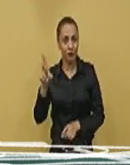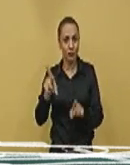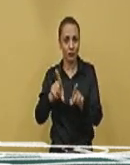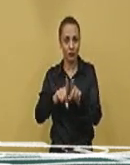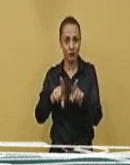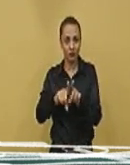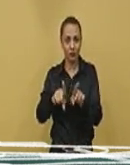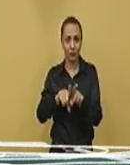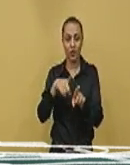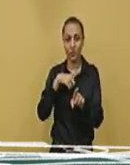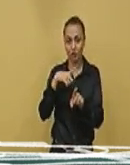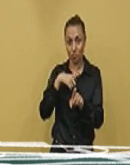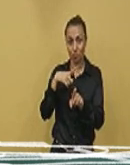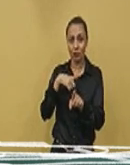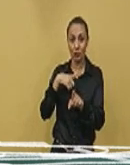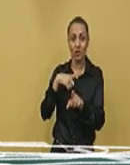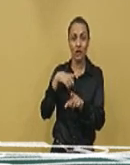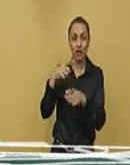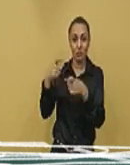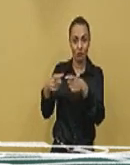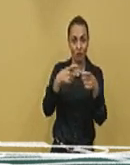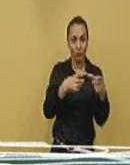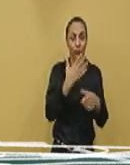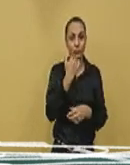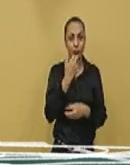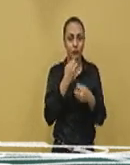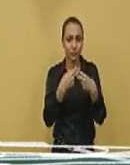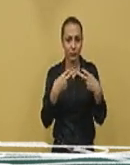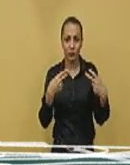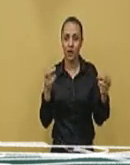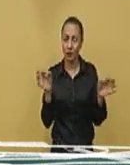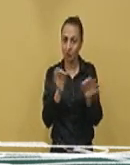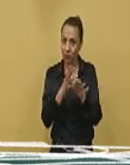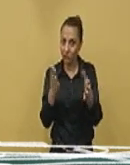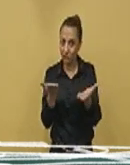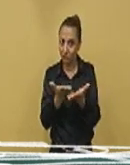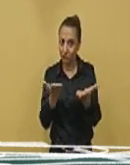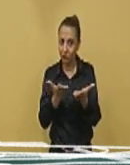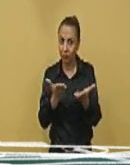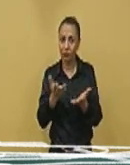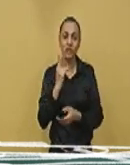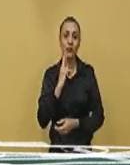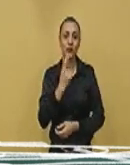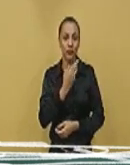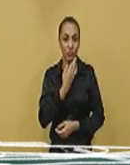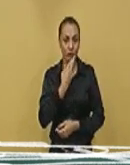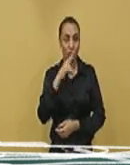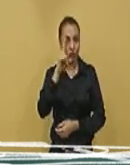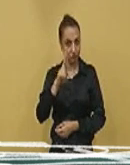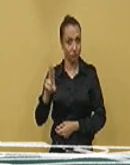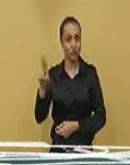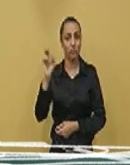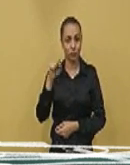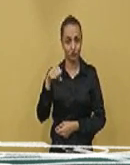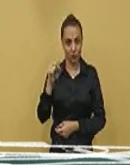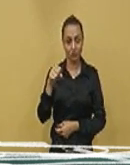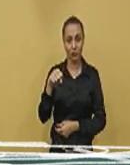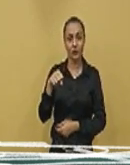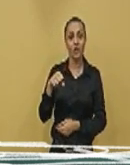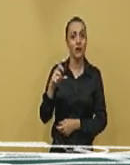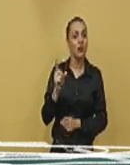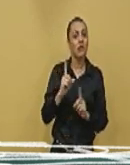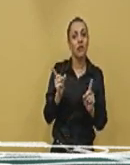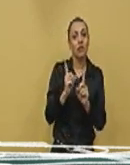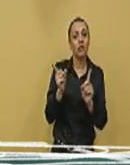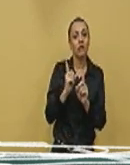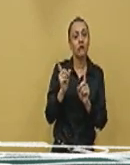antigo restaurante universitário. Ela está sendo acabada a reforma agora, que vai ser um restaurante universitário. O universitário não